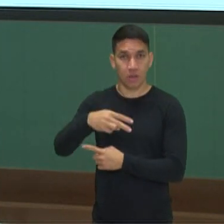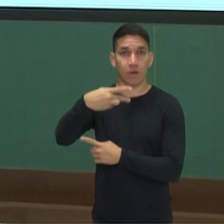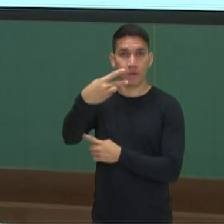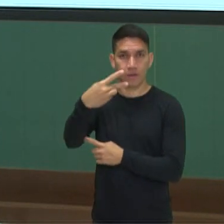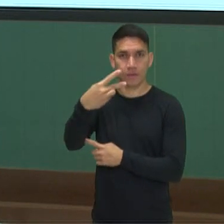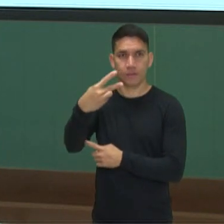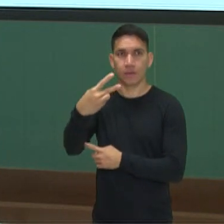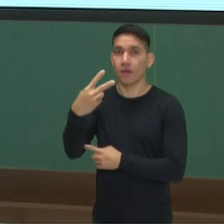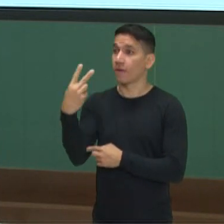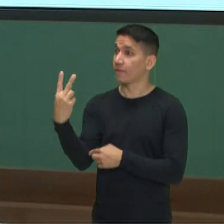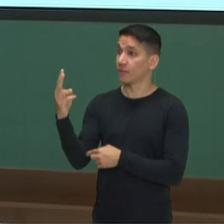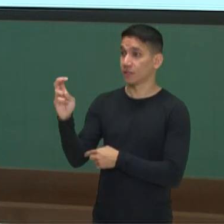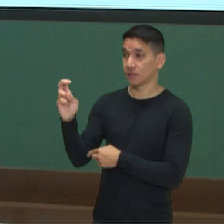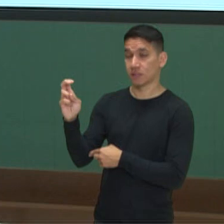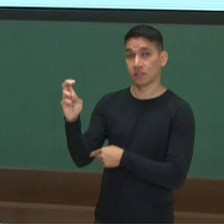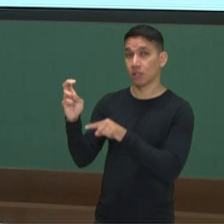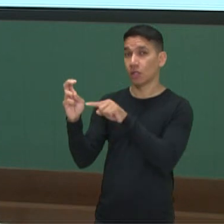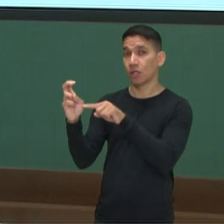Metade de 25,